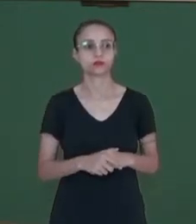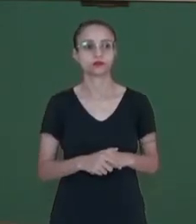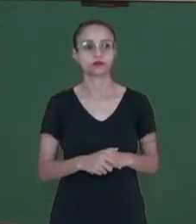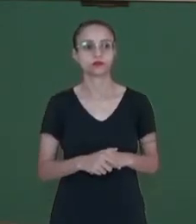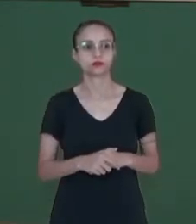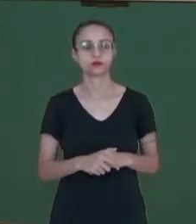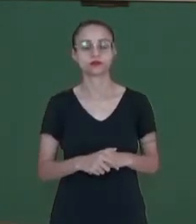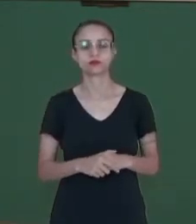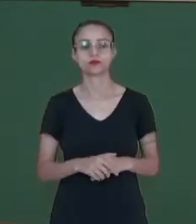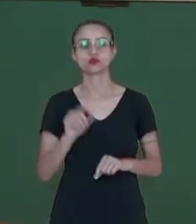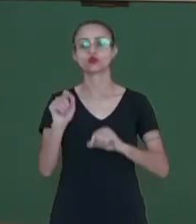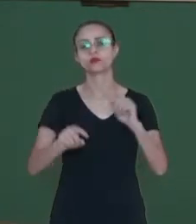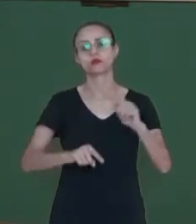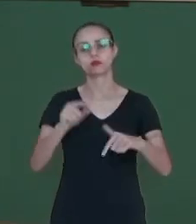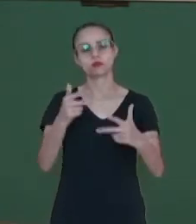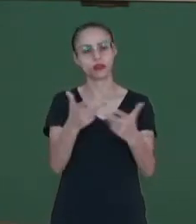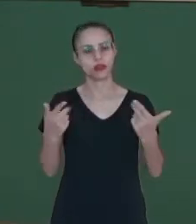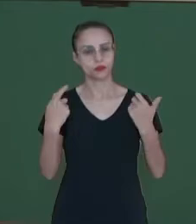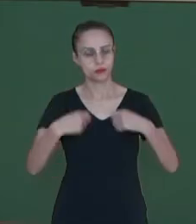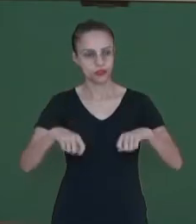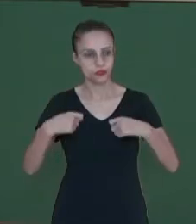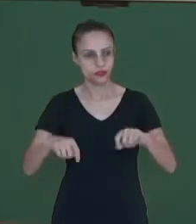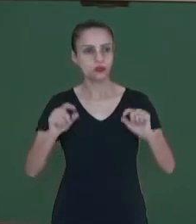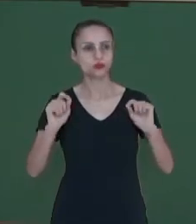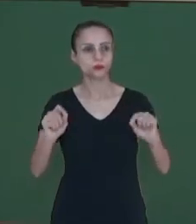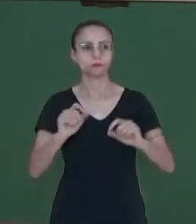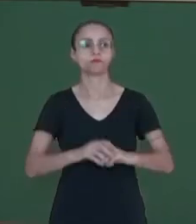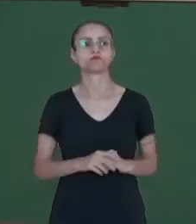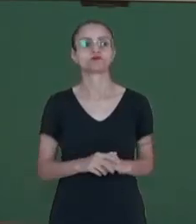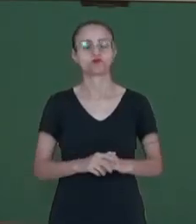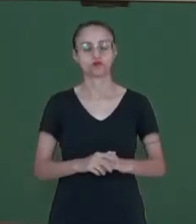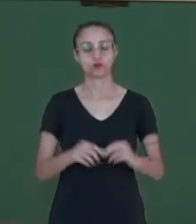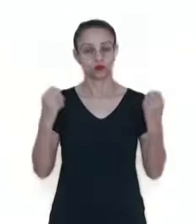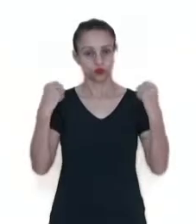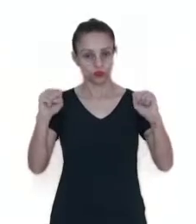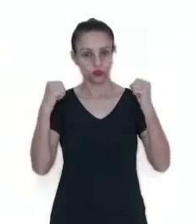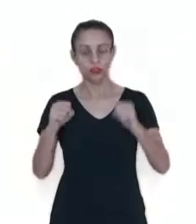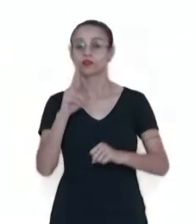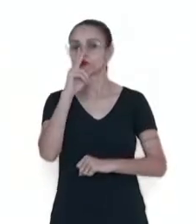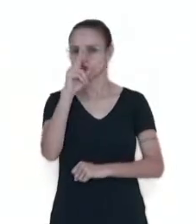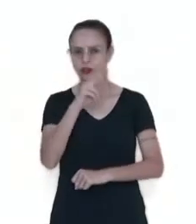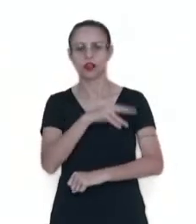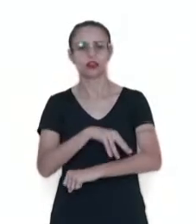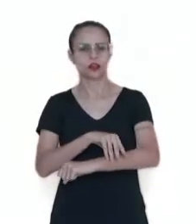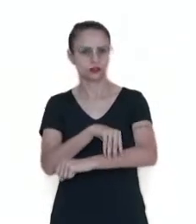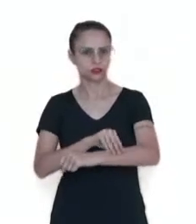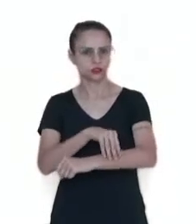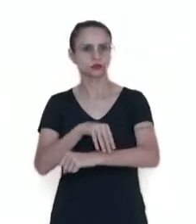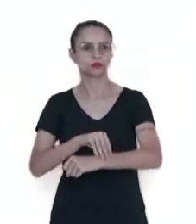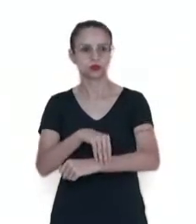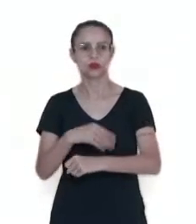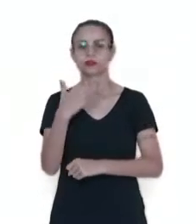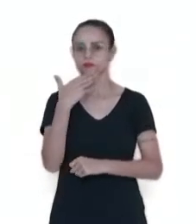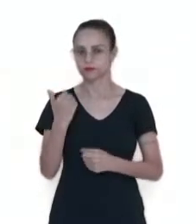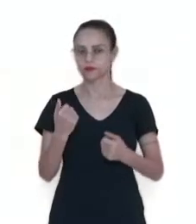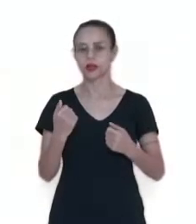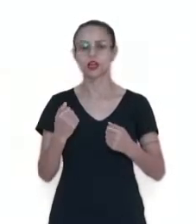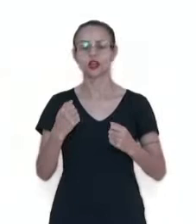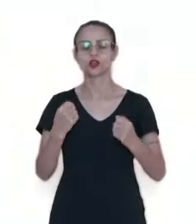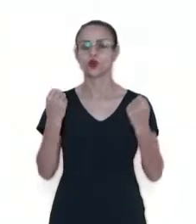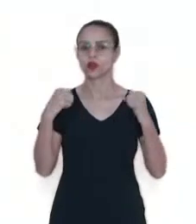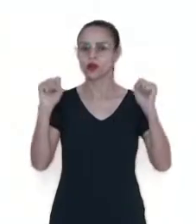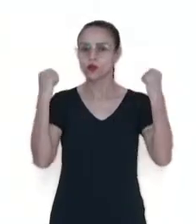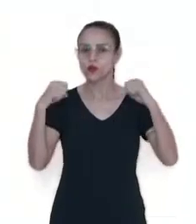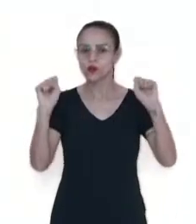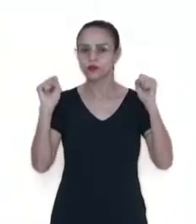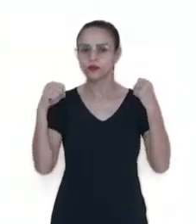E quais são os equipamentos precisos para essa ginástica, né? A ginástica fortalece os músculos, melhora a coordenação motora,